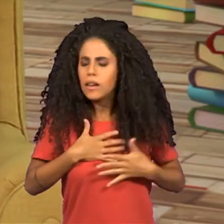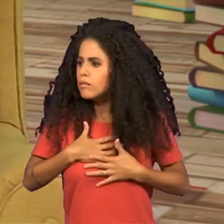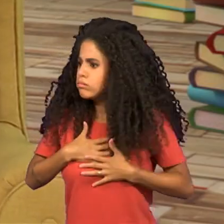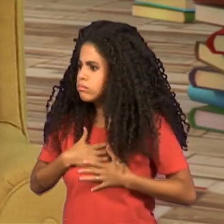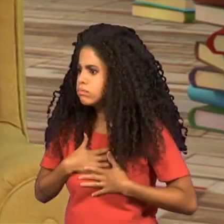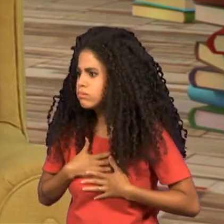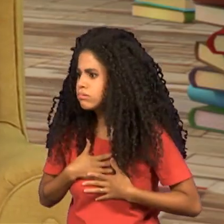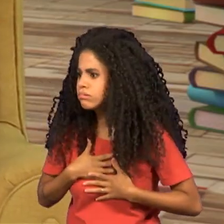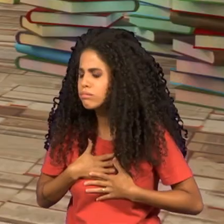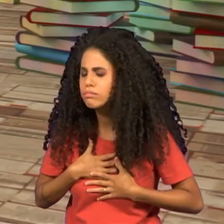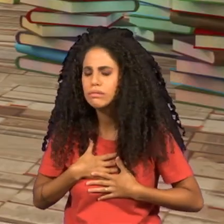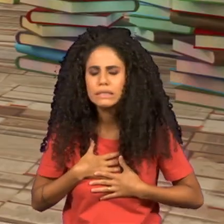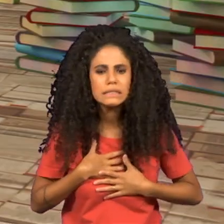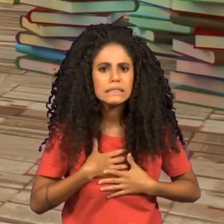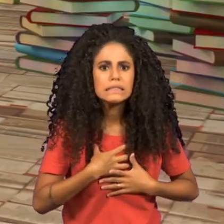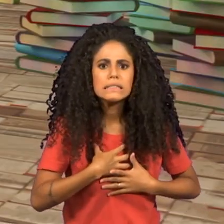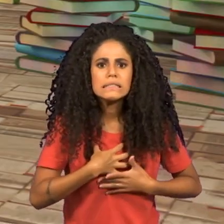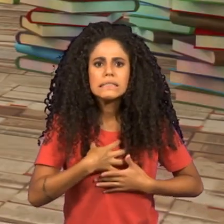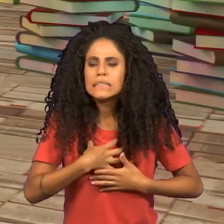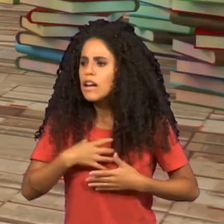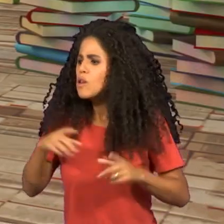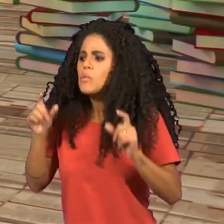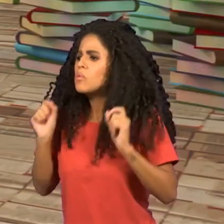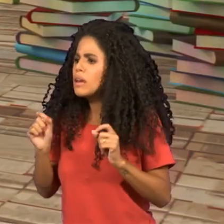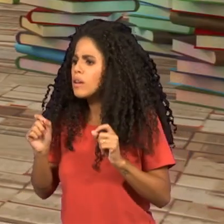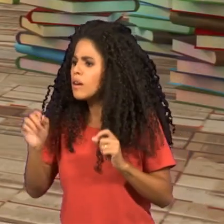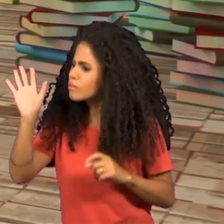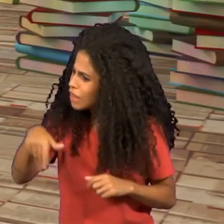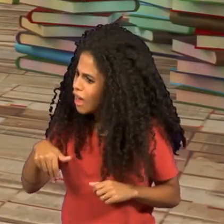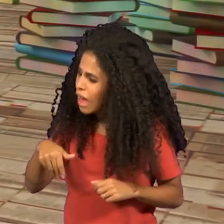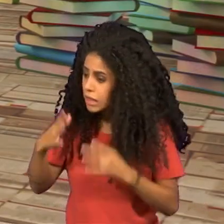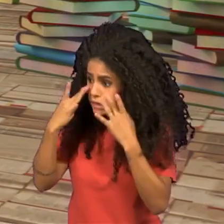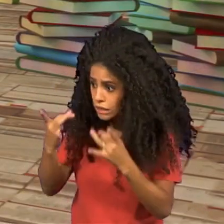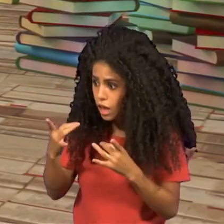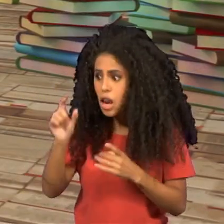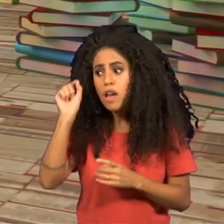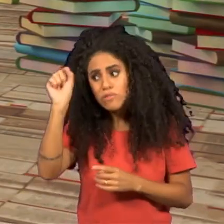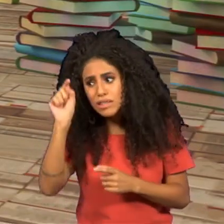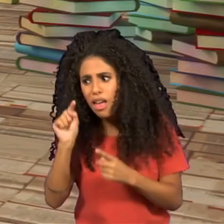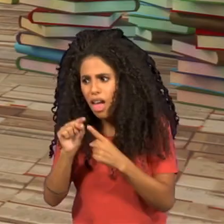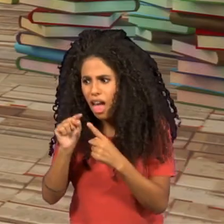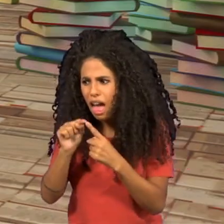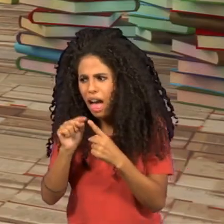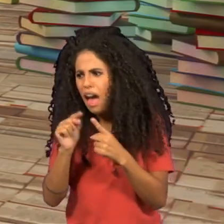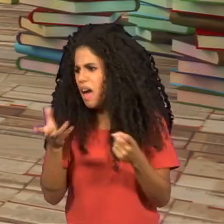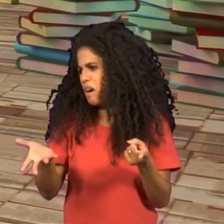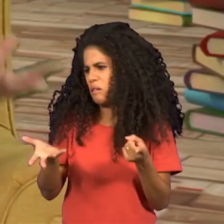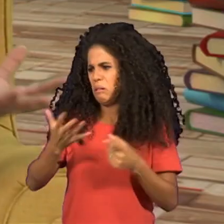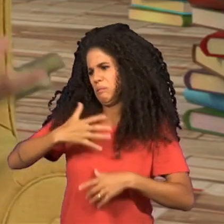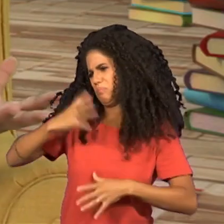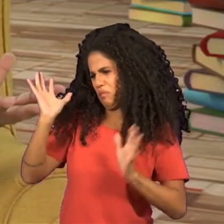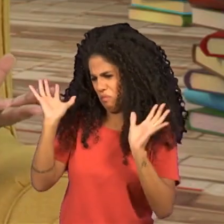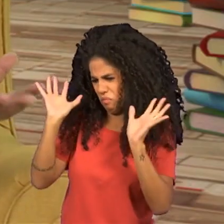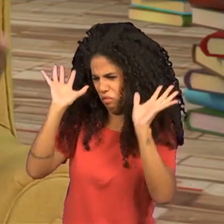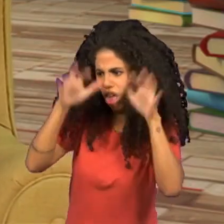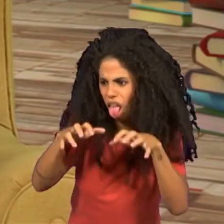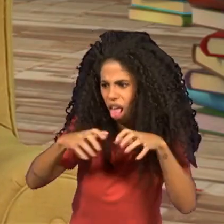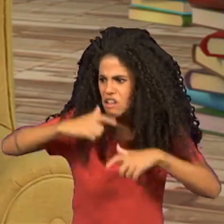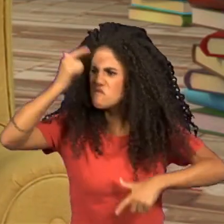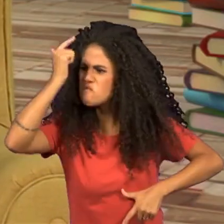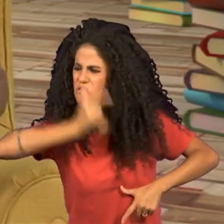aliviada ao mesmo tempo e foi logo dizendo meu filho esse bicho que você disse ser horroroso